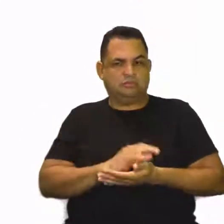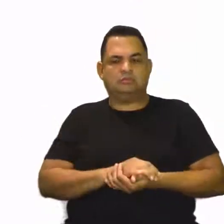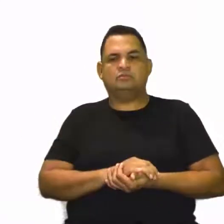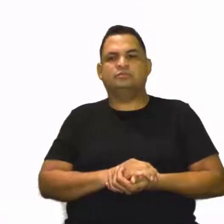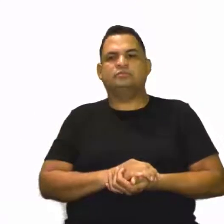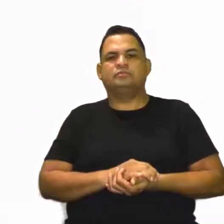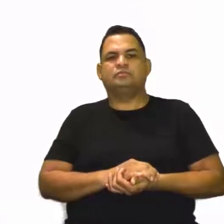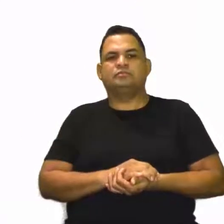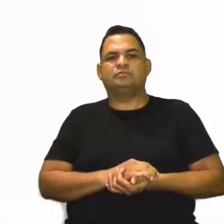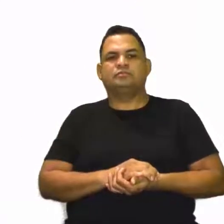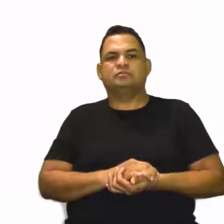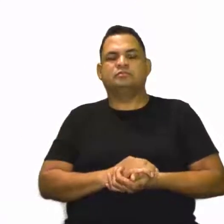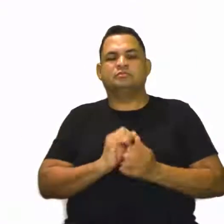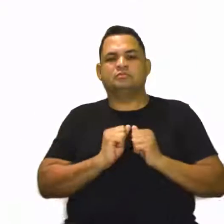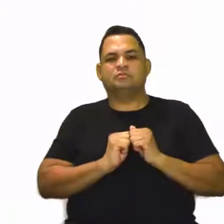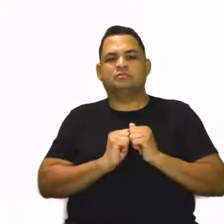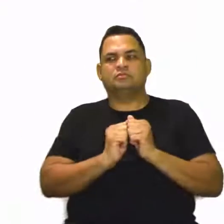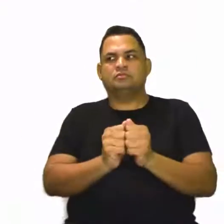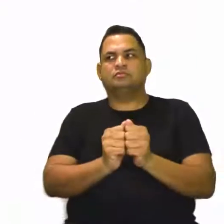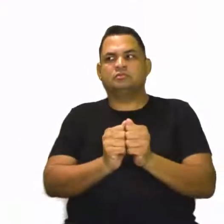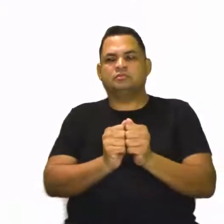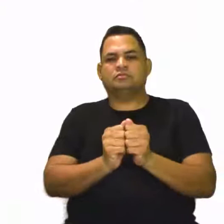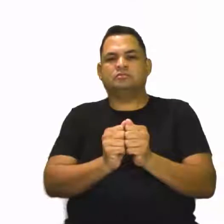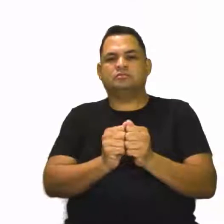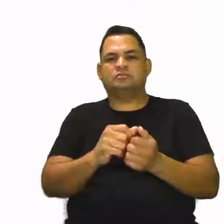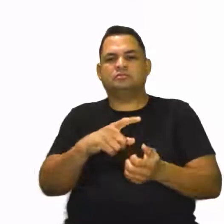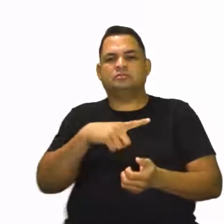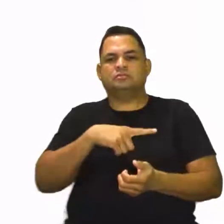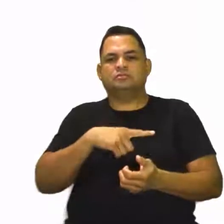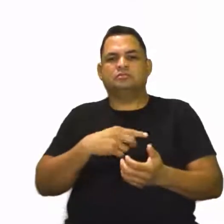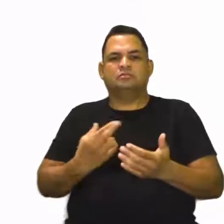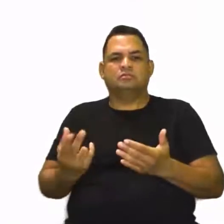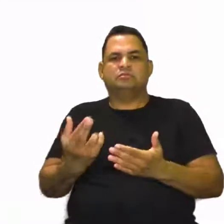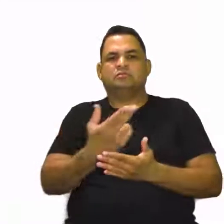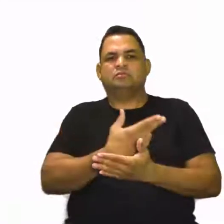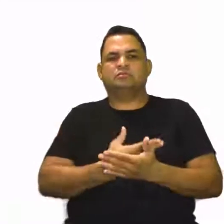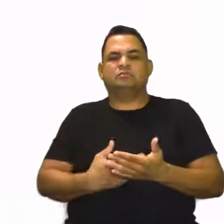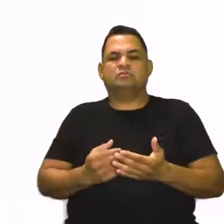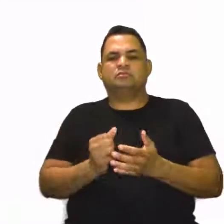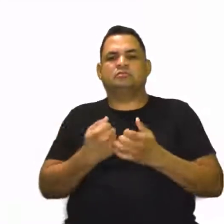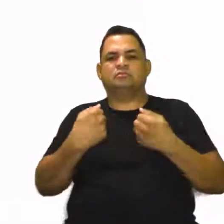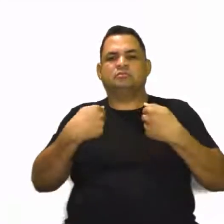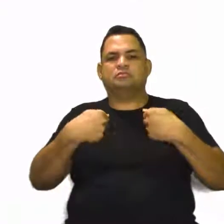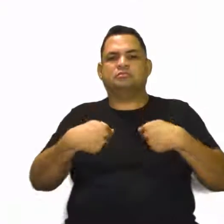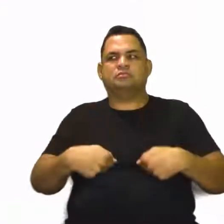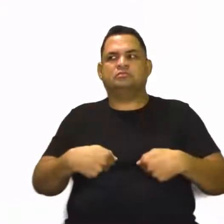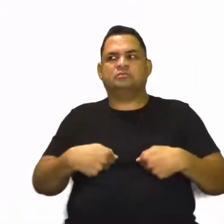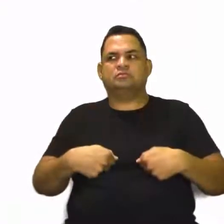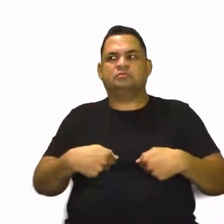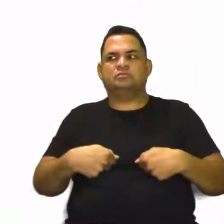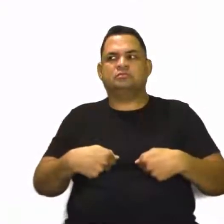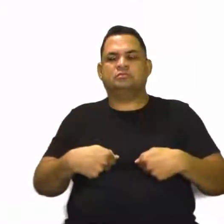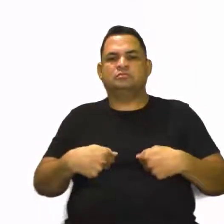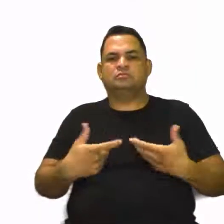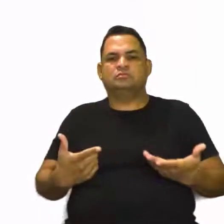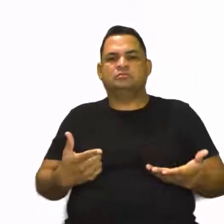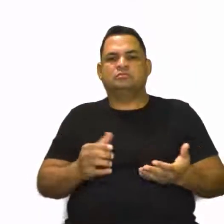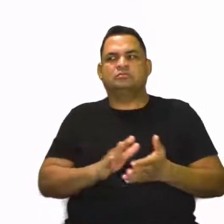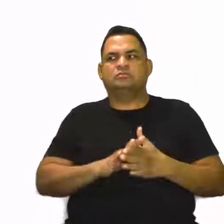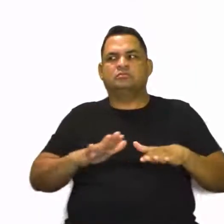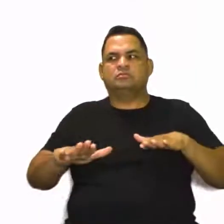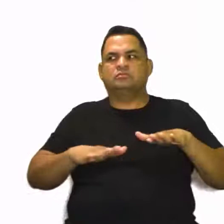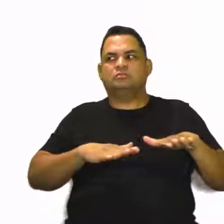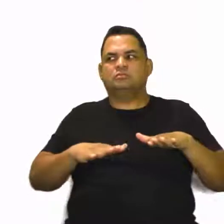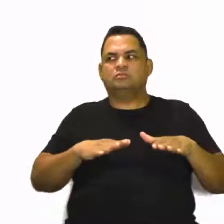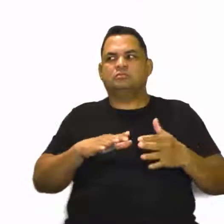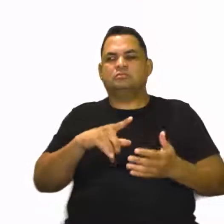tá? Acompanha aí. Vocês viram que tem diversas possibilidades aí de movimento, né?